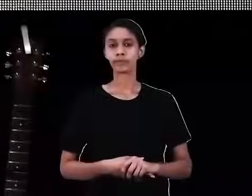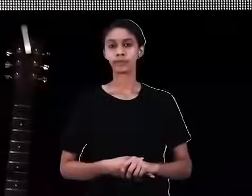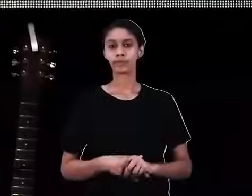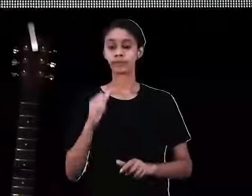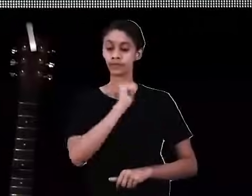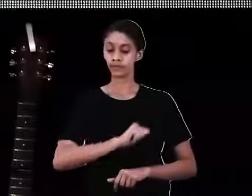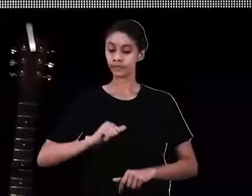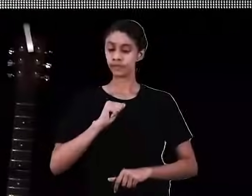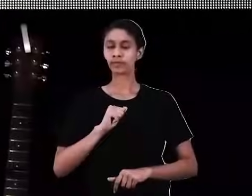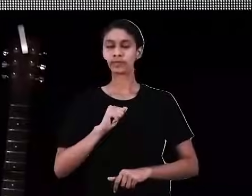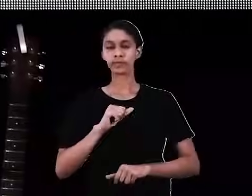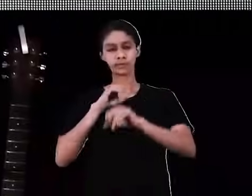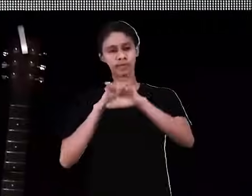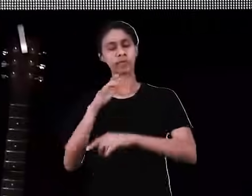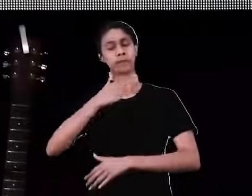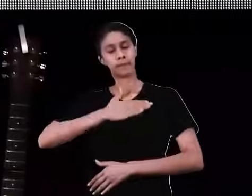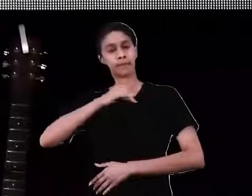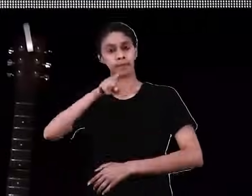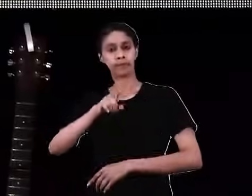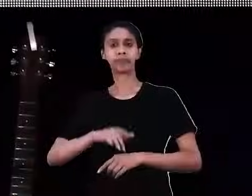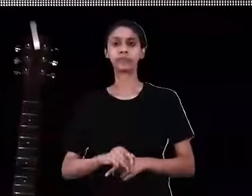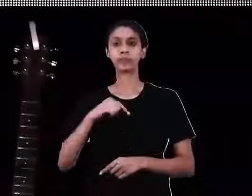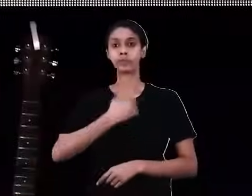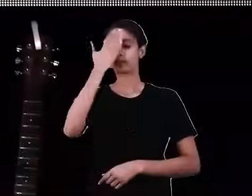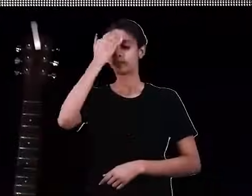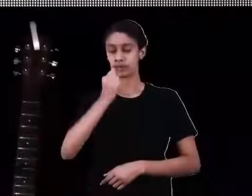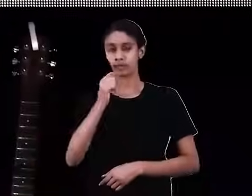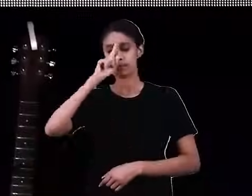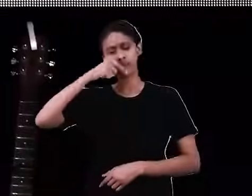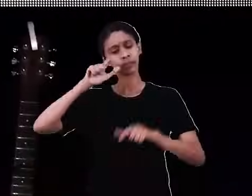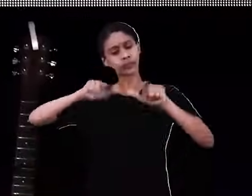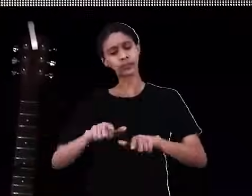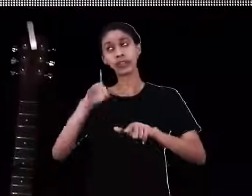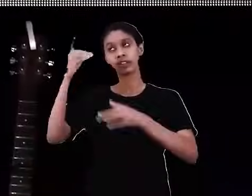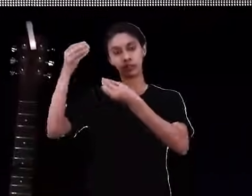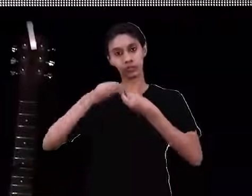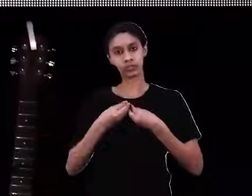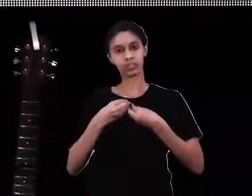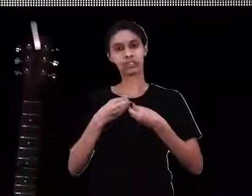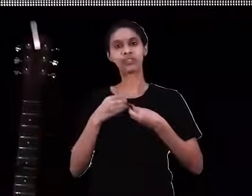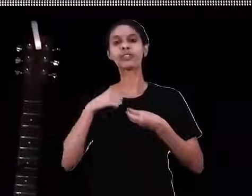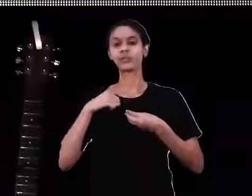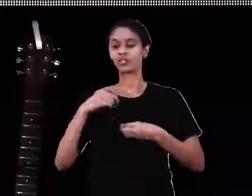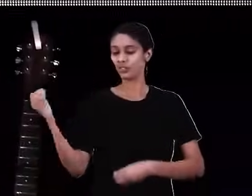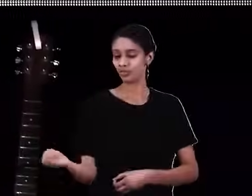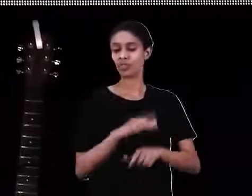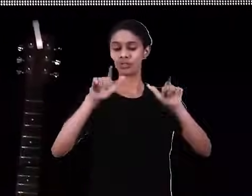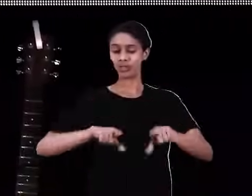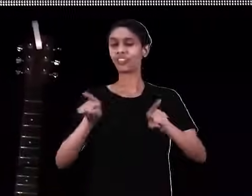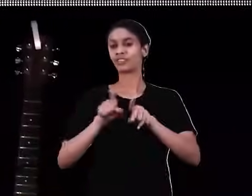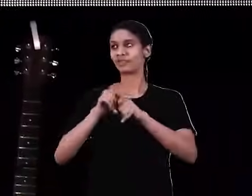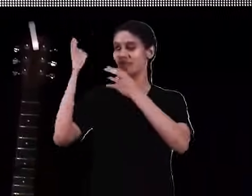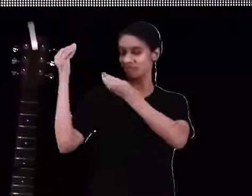Abigail deixou uma lição para mim e para você. Se a gente sabe dominar o território que o Senhor nos deu, Ele nos dá novos territórios. Se você olha